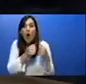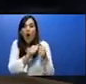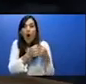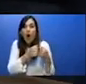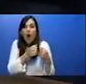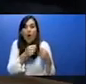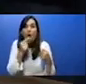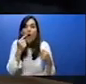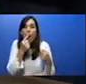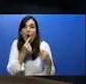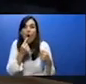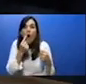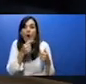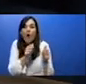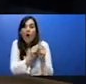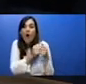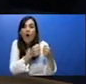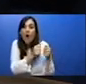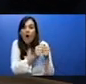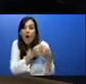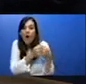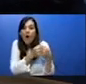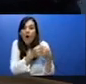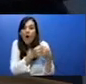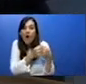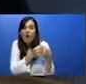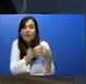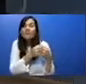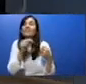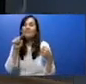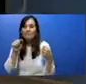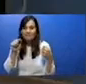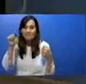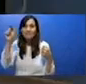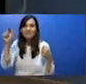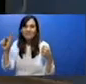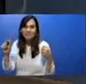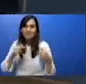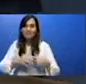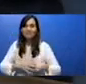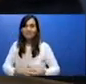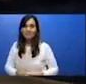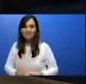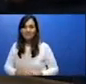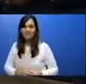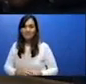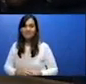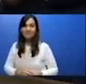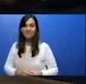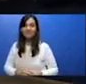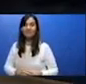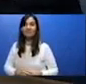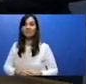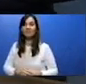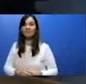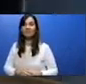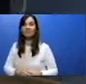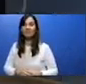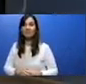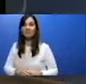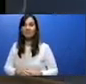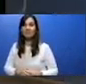Ônibus. Qual acento que nós vamos colocar? Isso, o acento circunflexo. O,